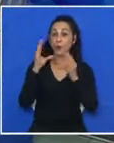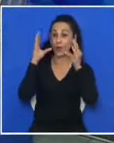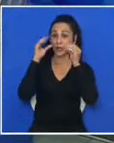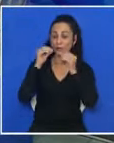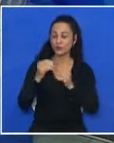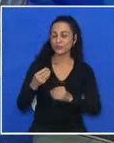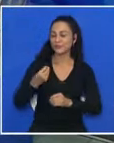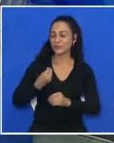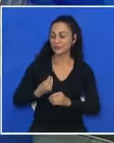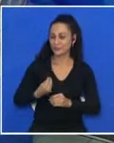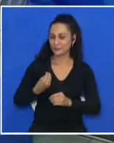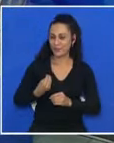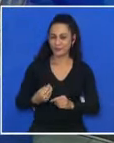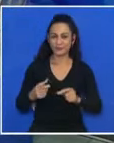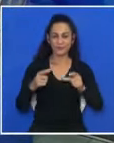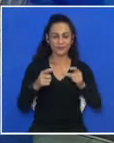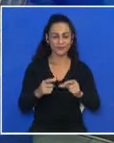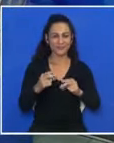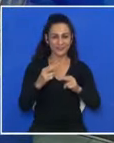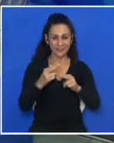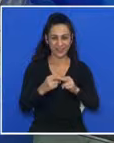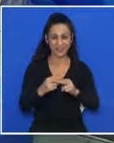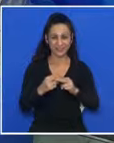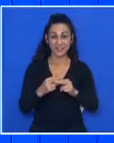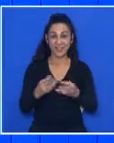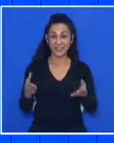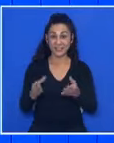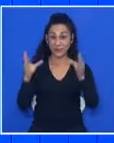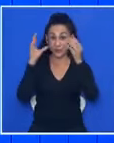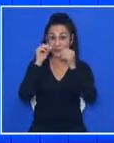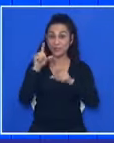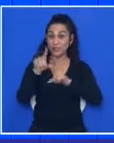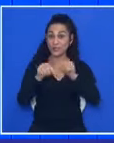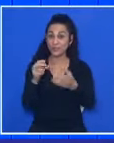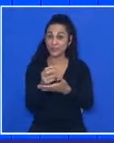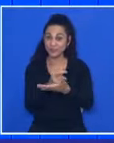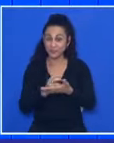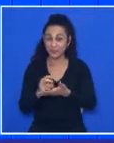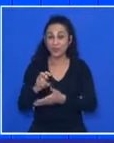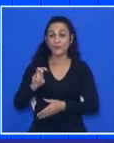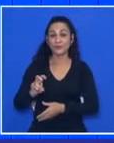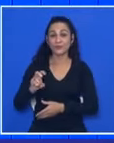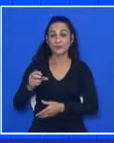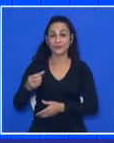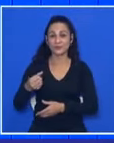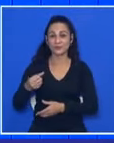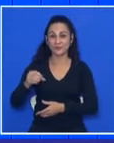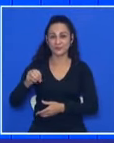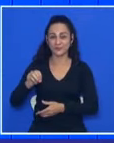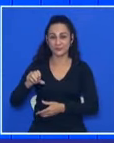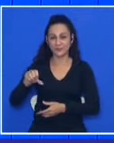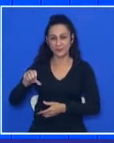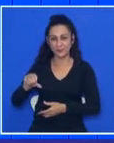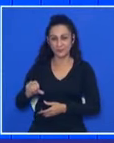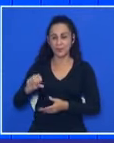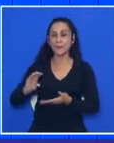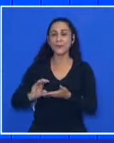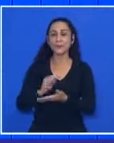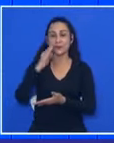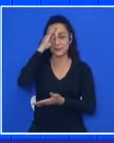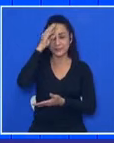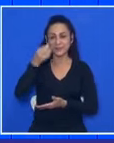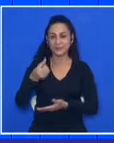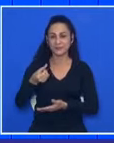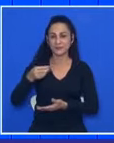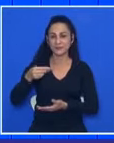Boa noite, falamos ao vivo do Espaço Loterias Caixa. Essa noite tem sorteio da Quina, concurso 5.609, prêmio